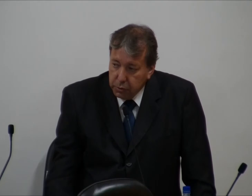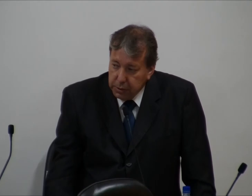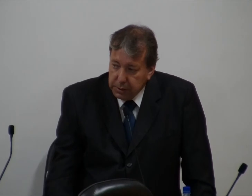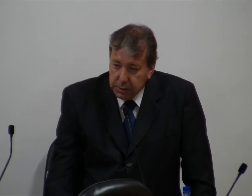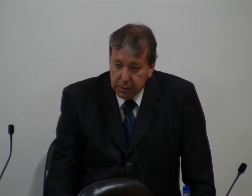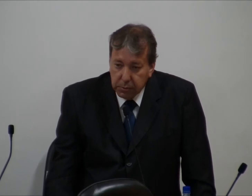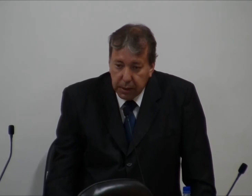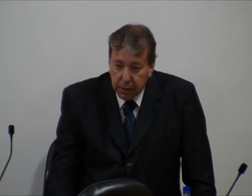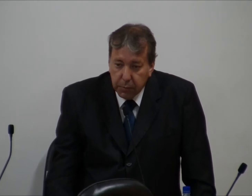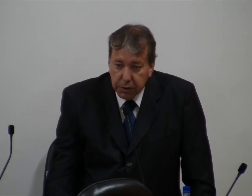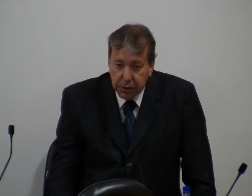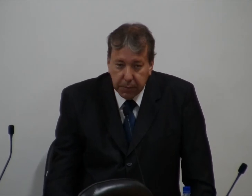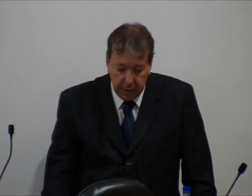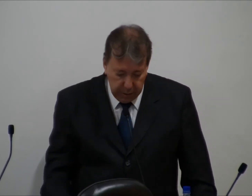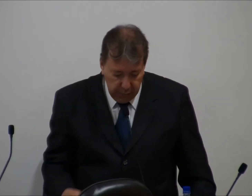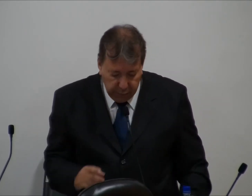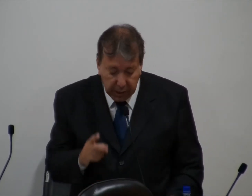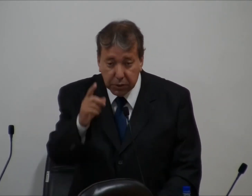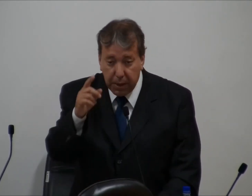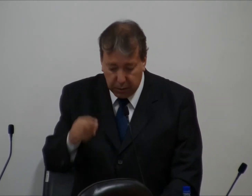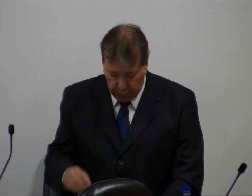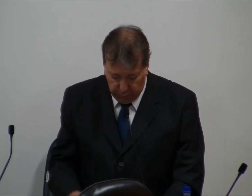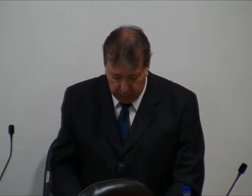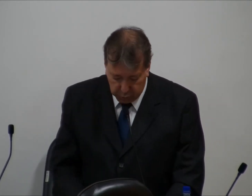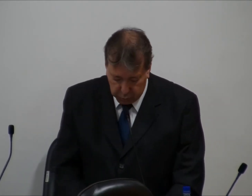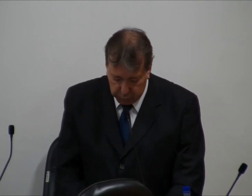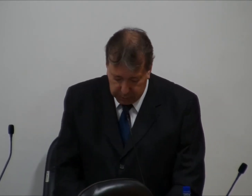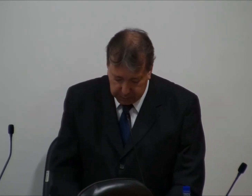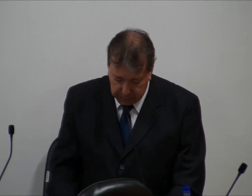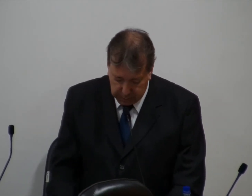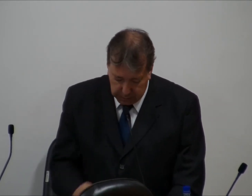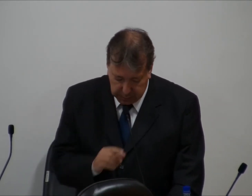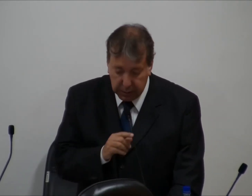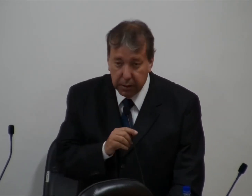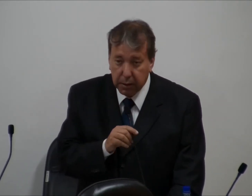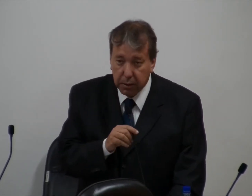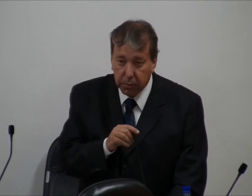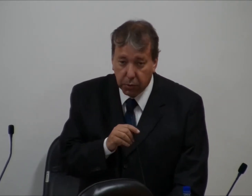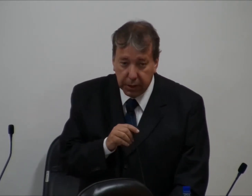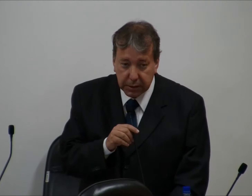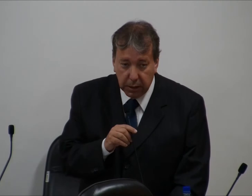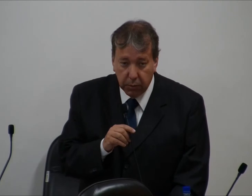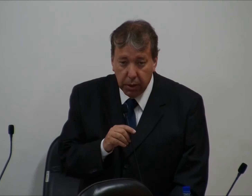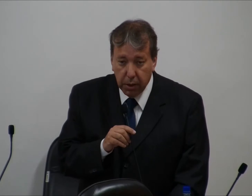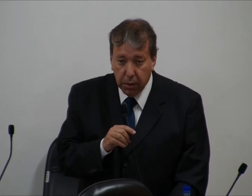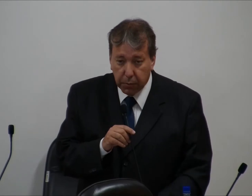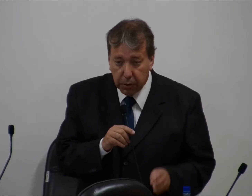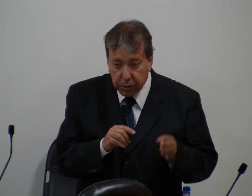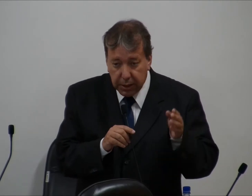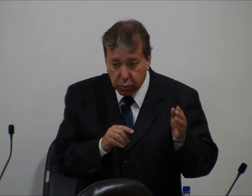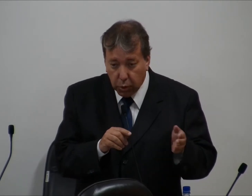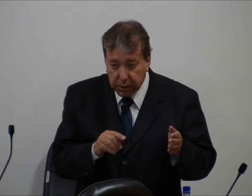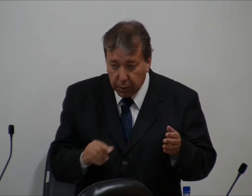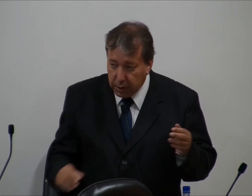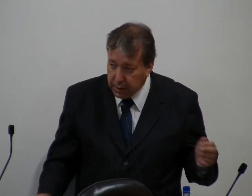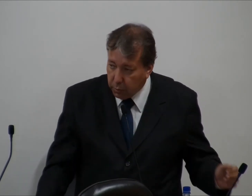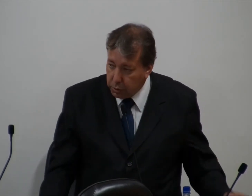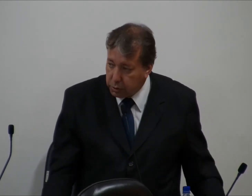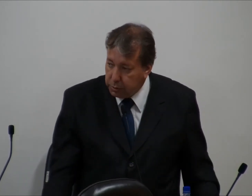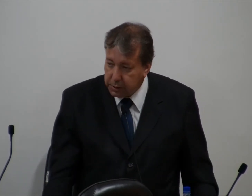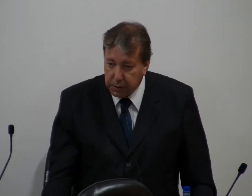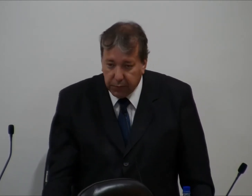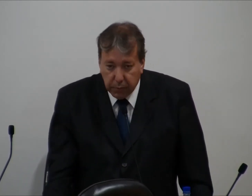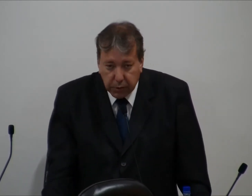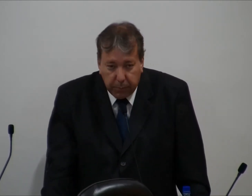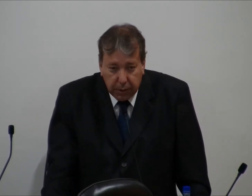Os motoristas estão tacando por cima. Infelizmente, eu falo isso com muita tristeza no meu coração, porque no dia 12 agora de